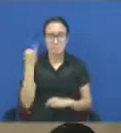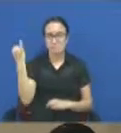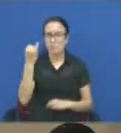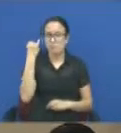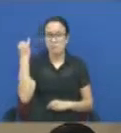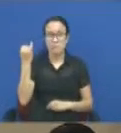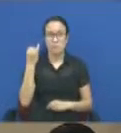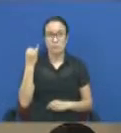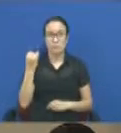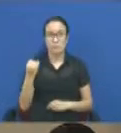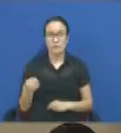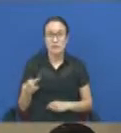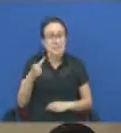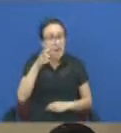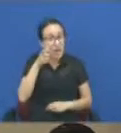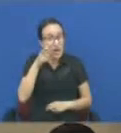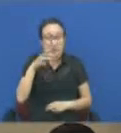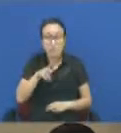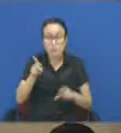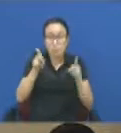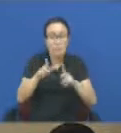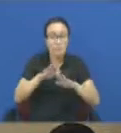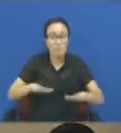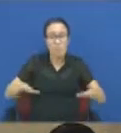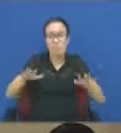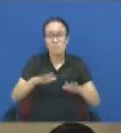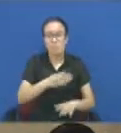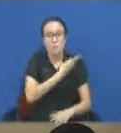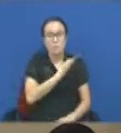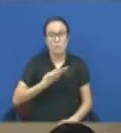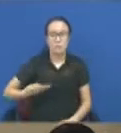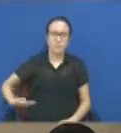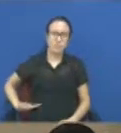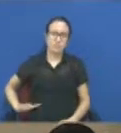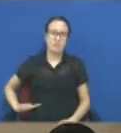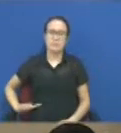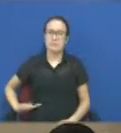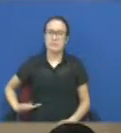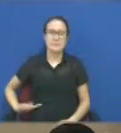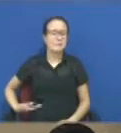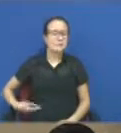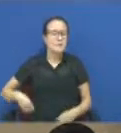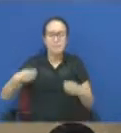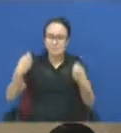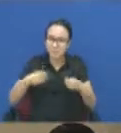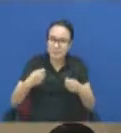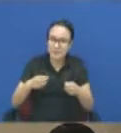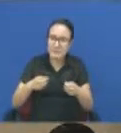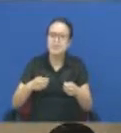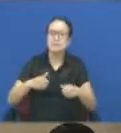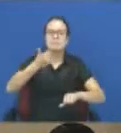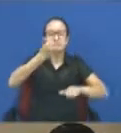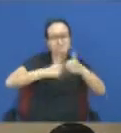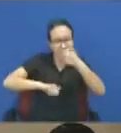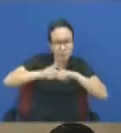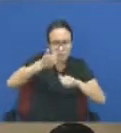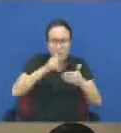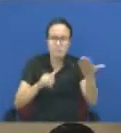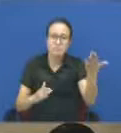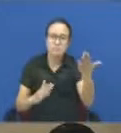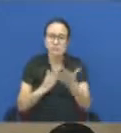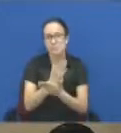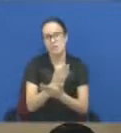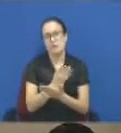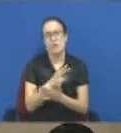público, razão pela qual não pode o draft bill entelado presidir de uma aprovação célere e inequívoca